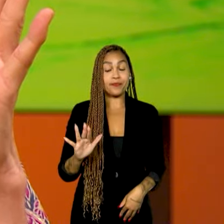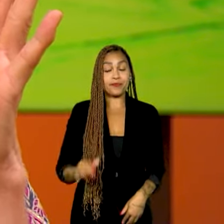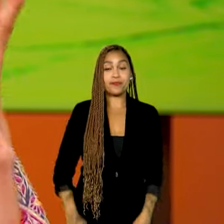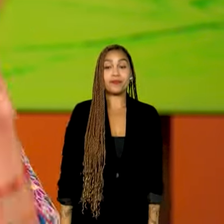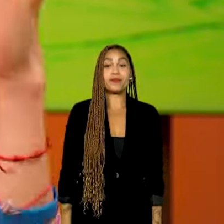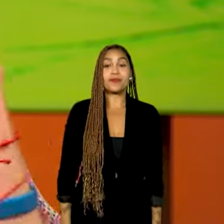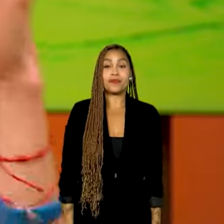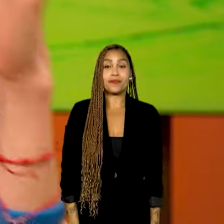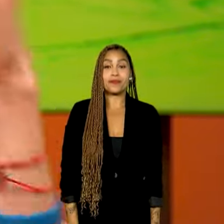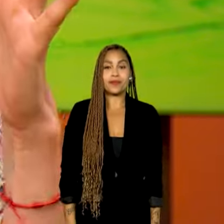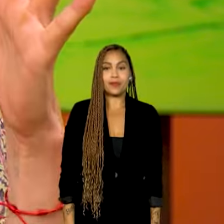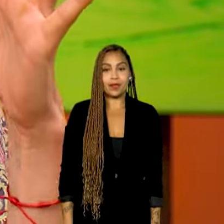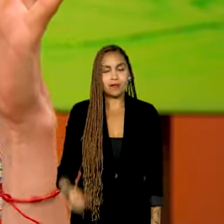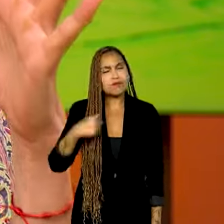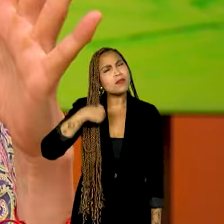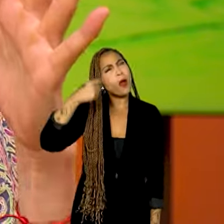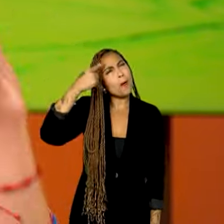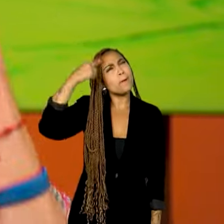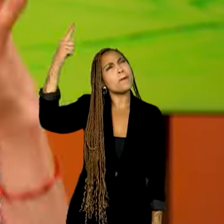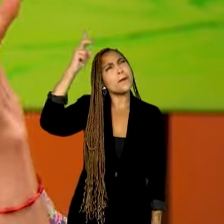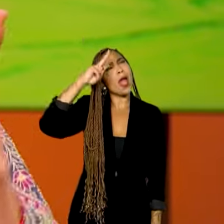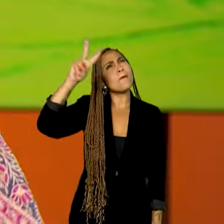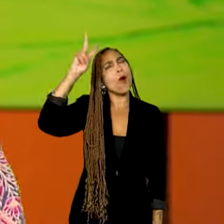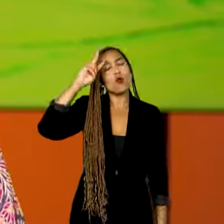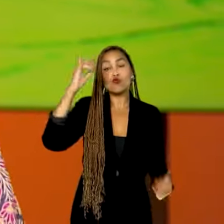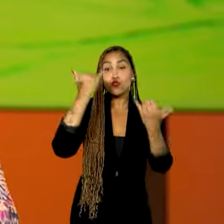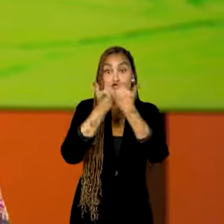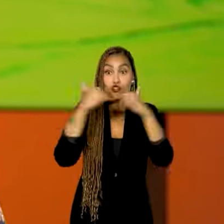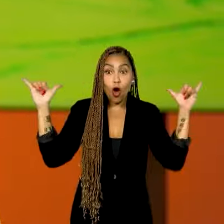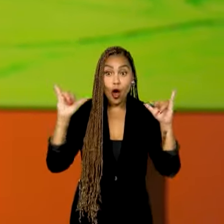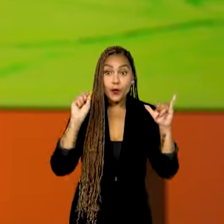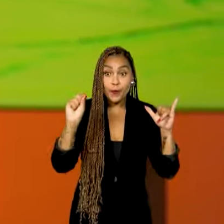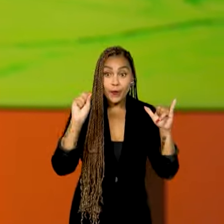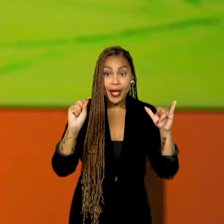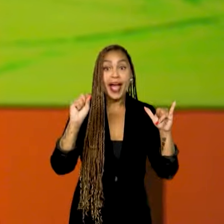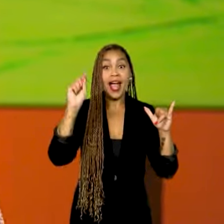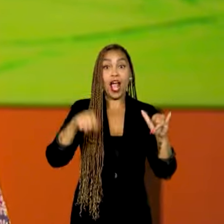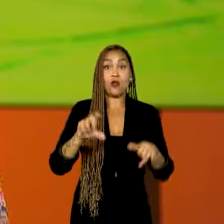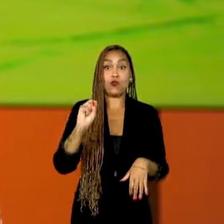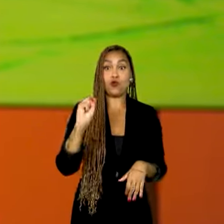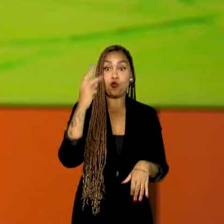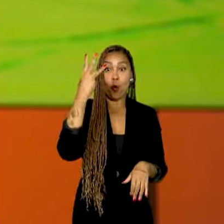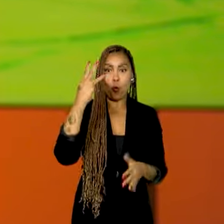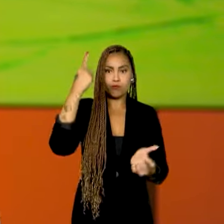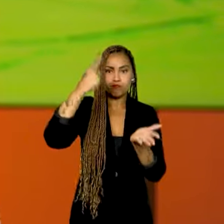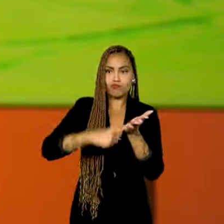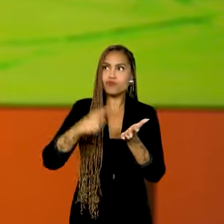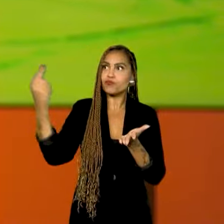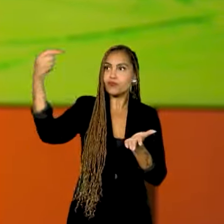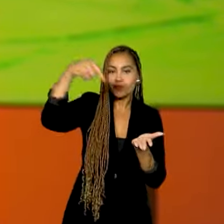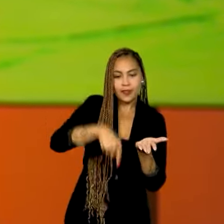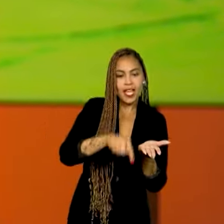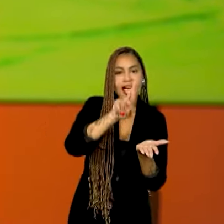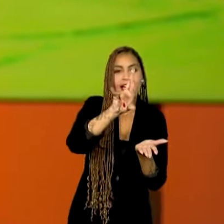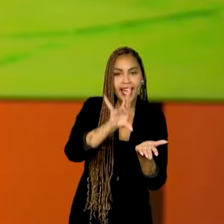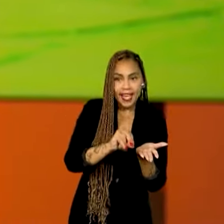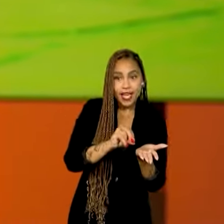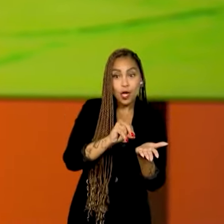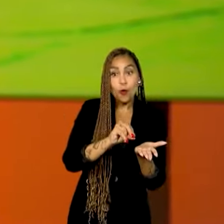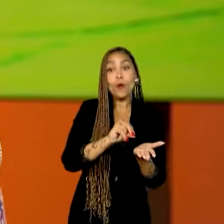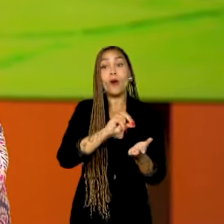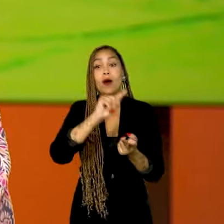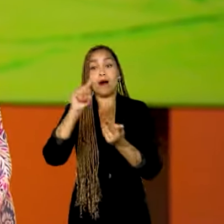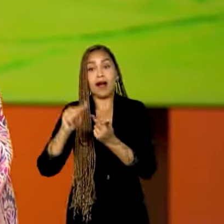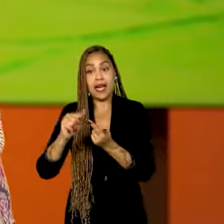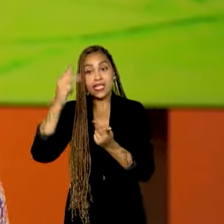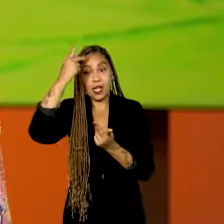Na minha memória, que foi, assim, mais chocante quando a gente veio fazer o show... das Chiquititas aqui, que a gente fez só Rio, São Paulo. Fizemos